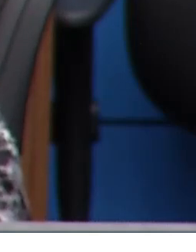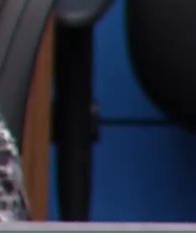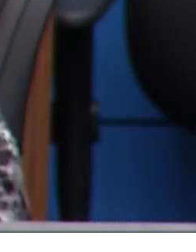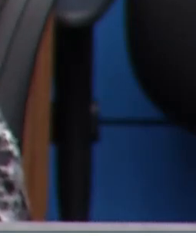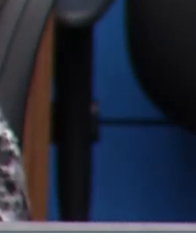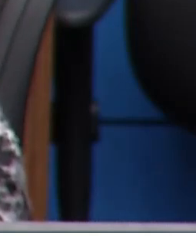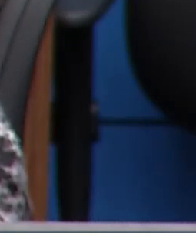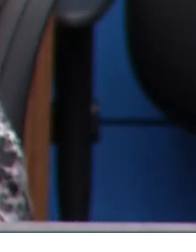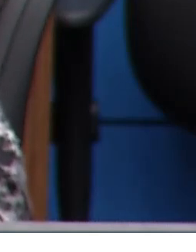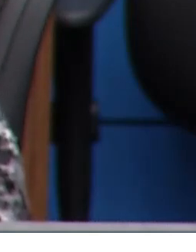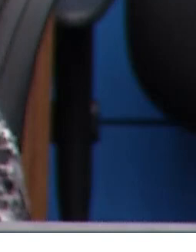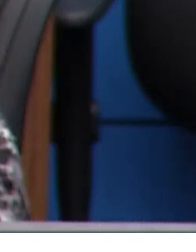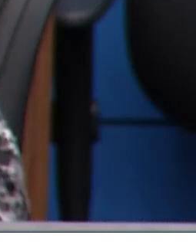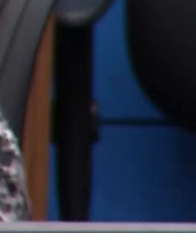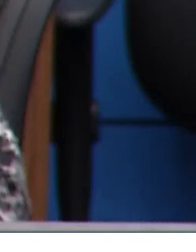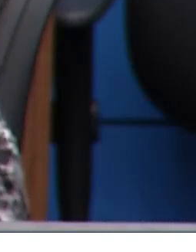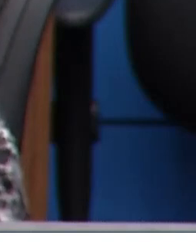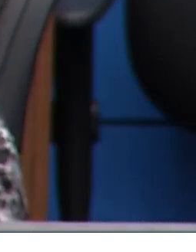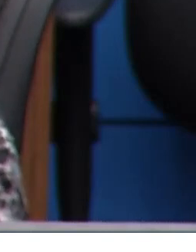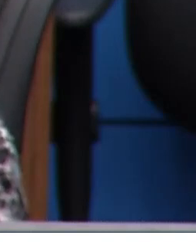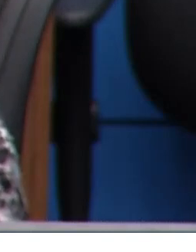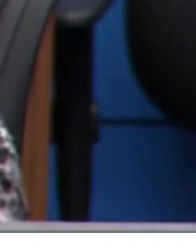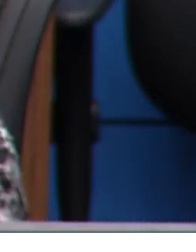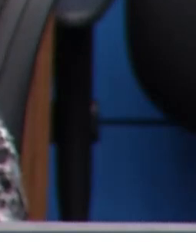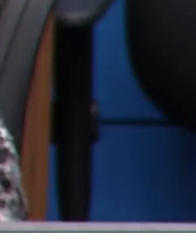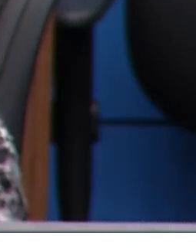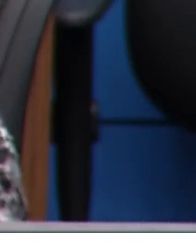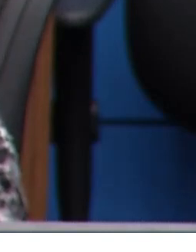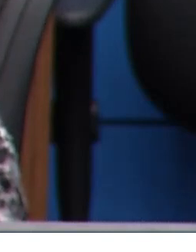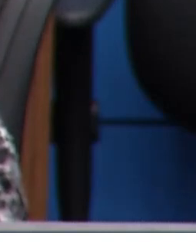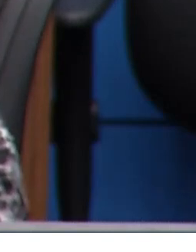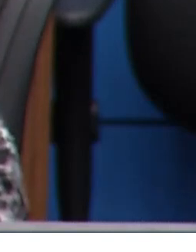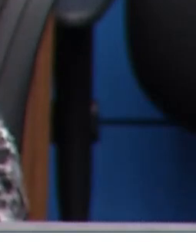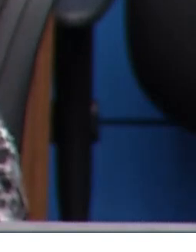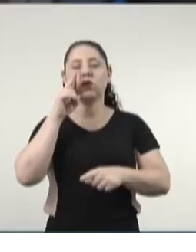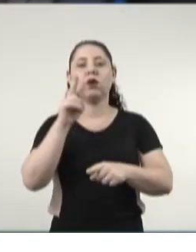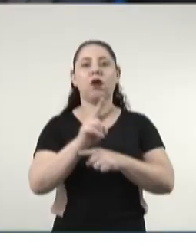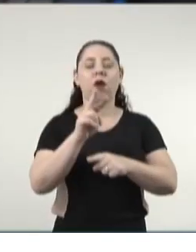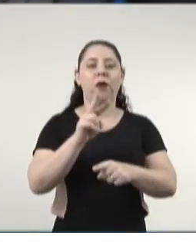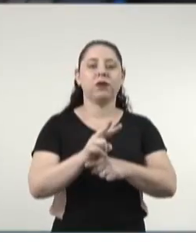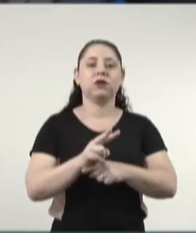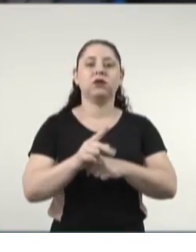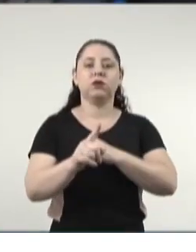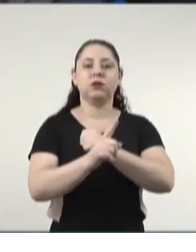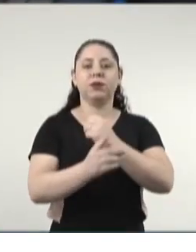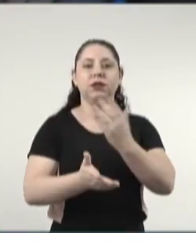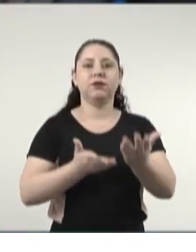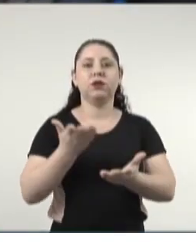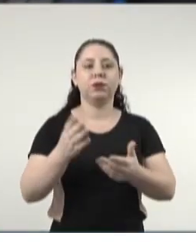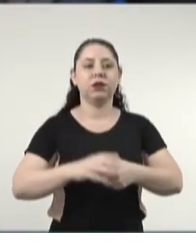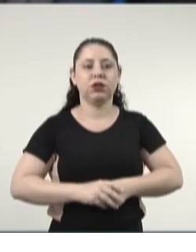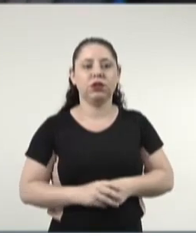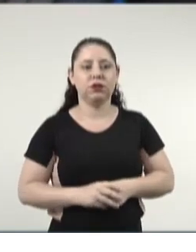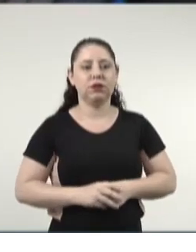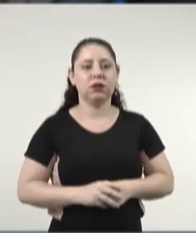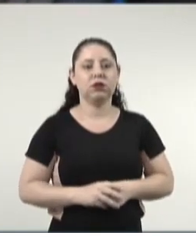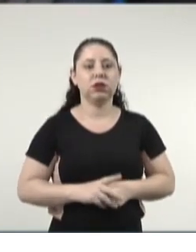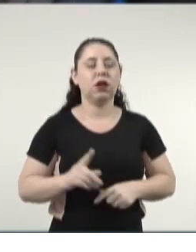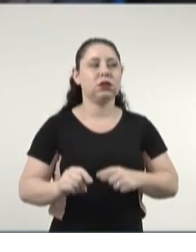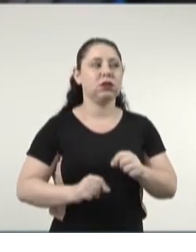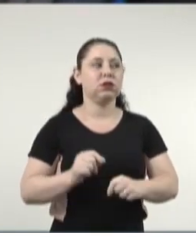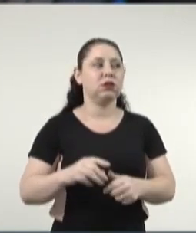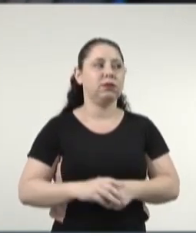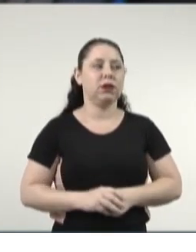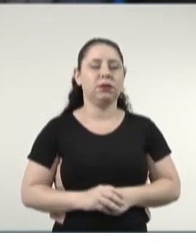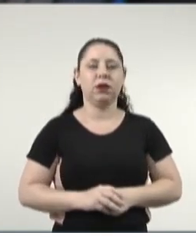psicologia também, né? De novo, a questão dos cuidados paliativos, a questão do trabalho conjunto em equipe